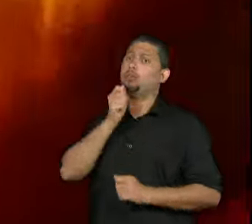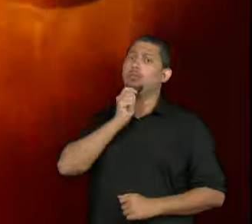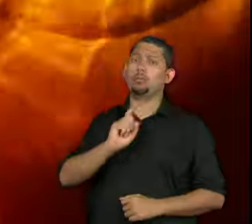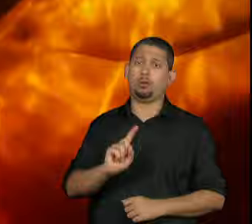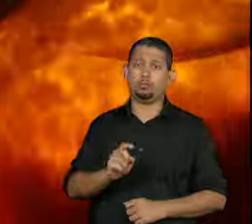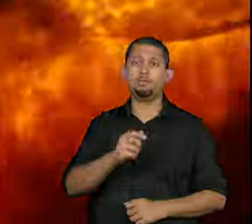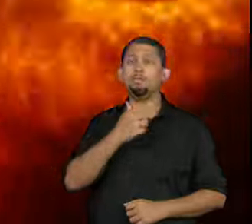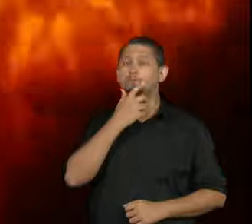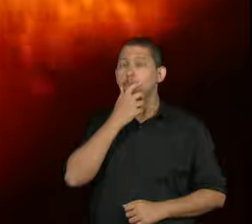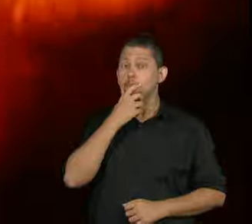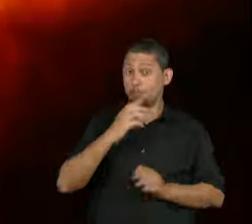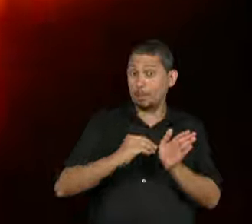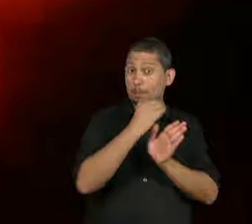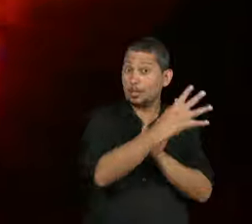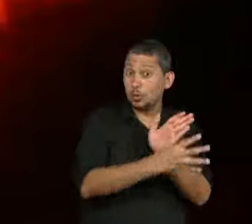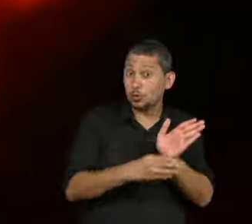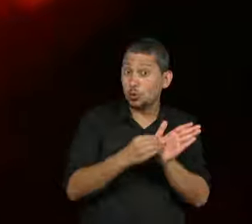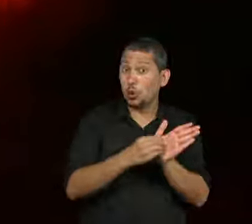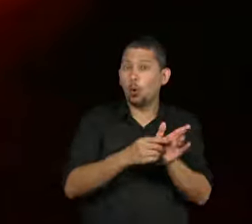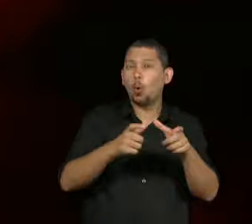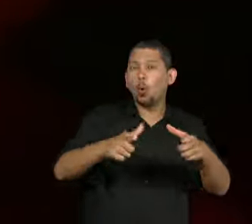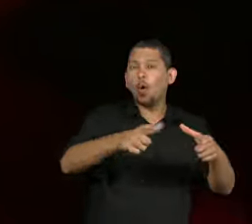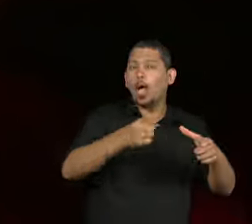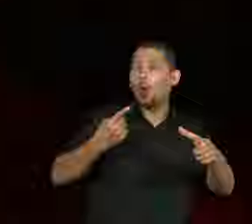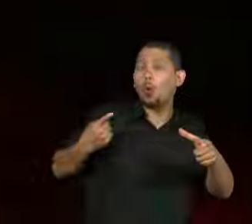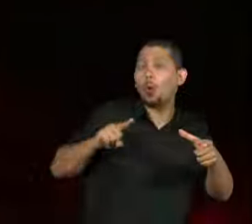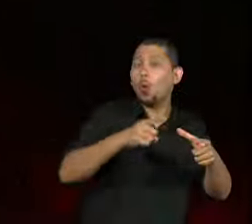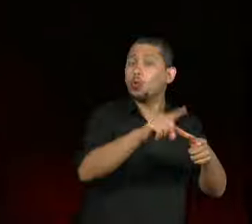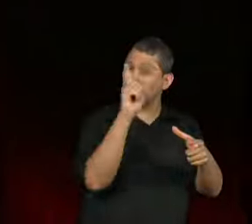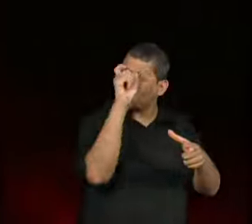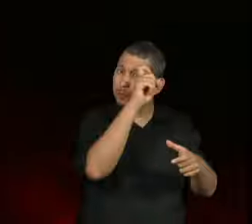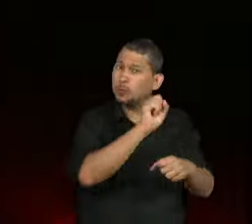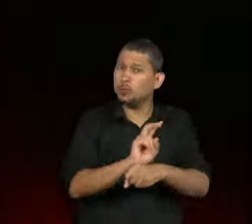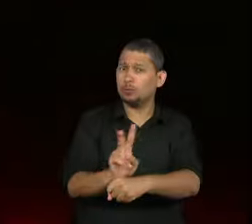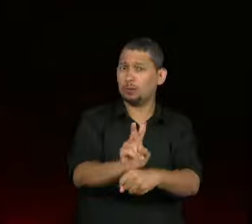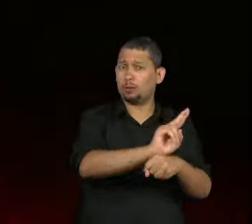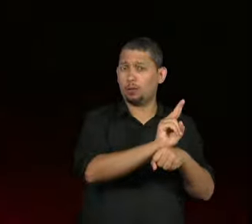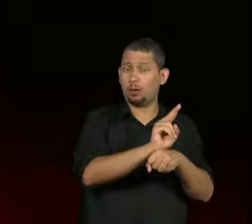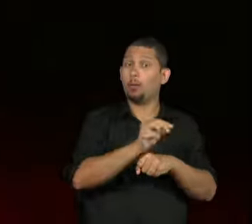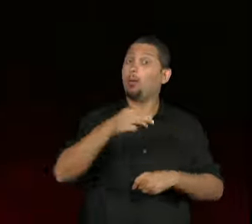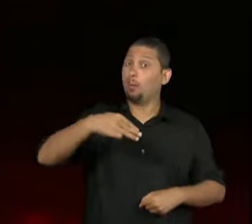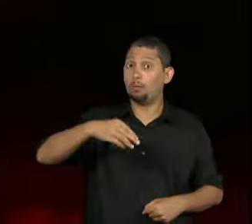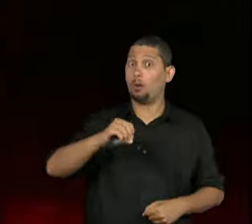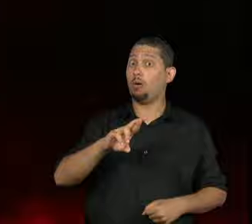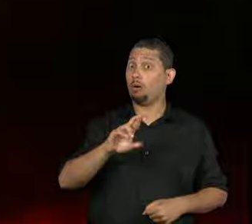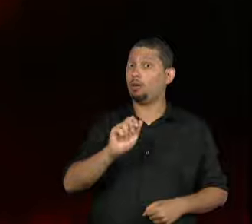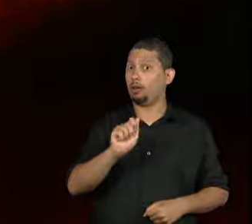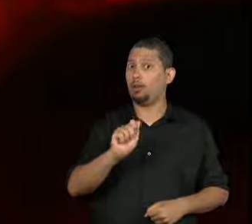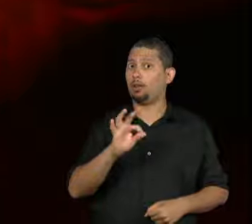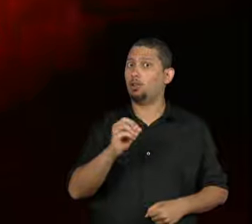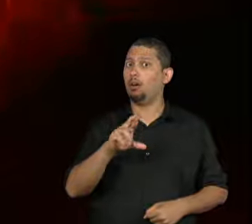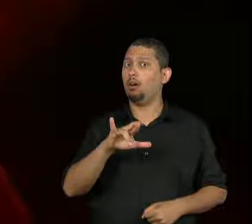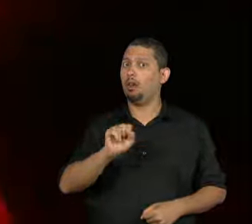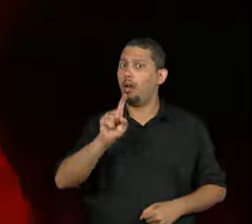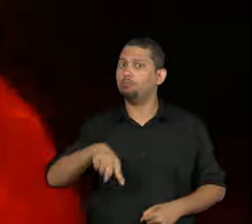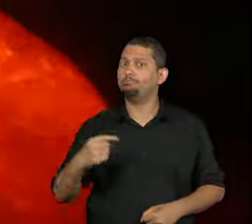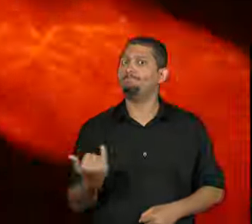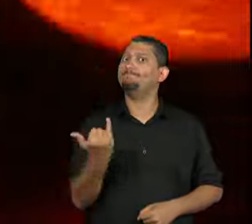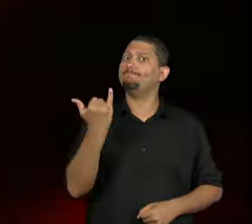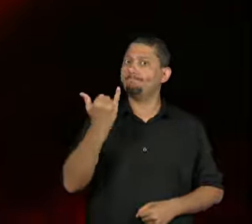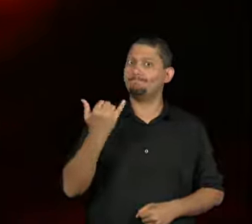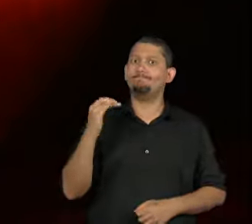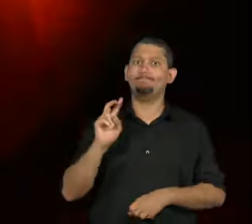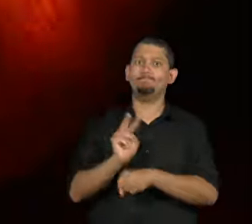fiscalização na Amazônia é difícil nas áreas mais remotas, manter a moratória se torna ainda mais importante.